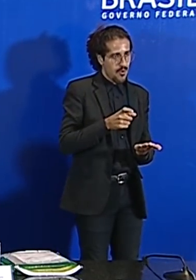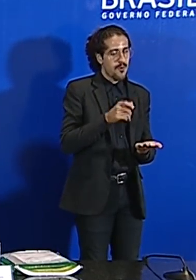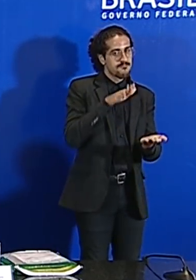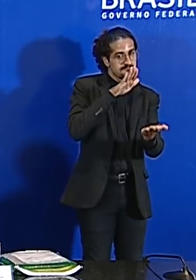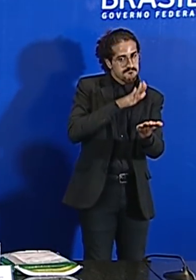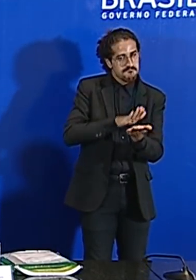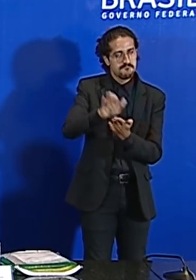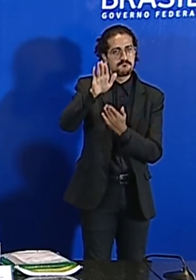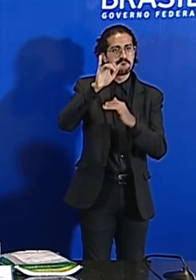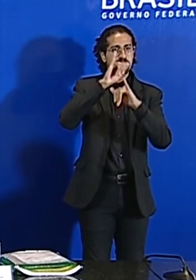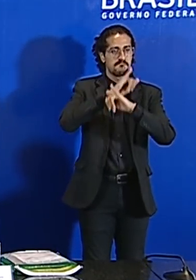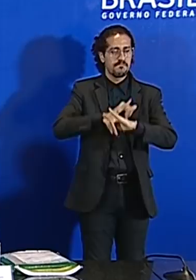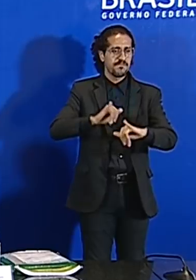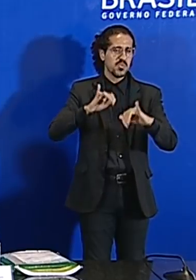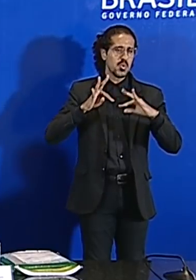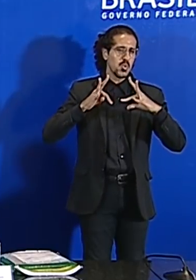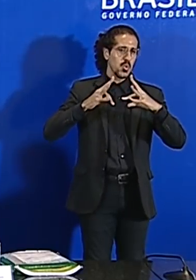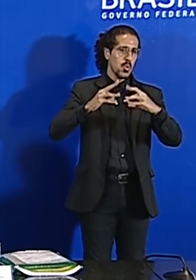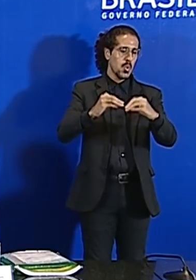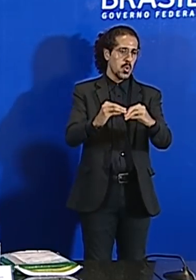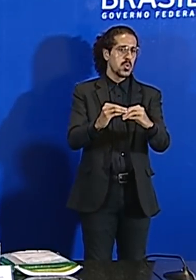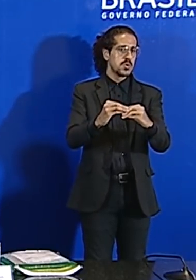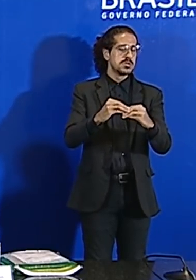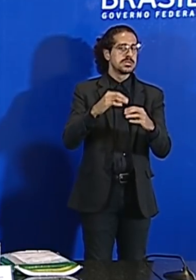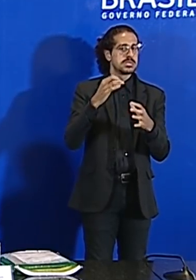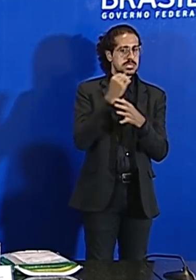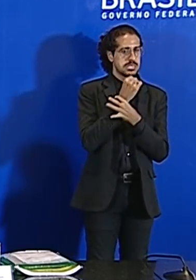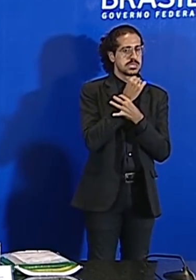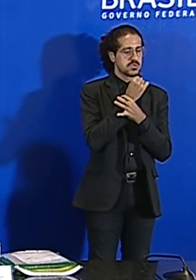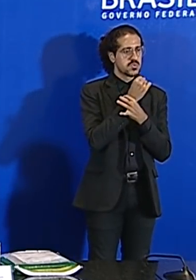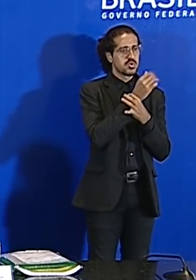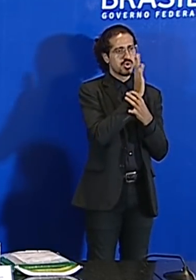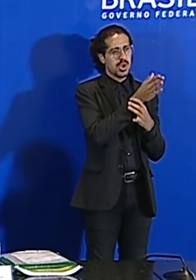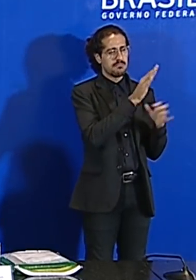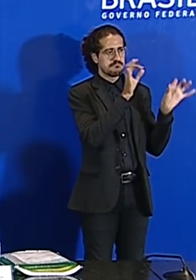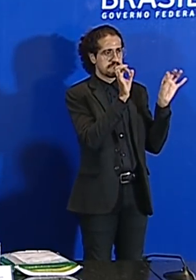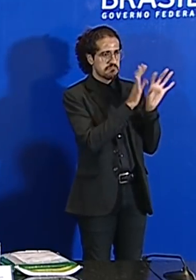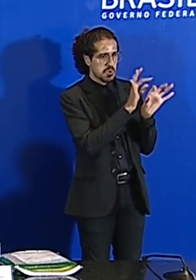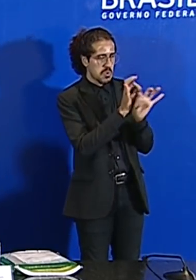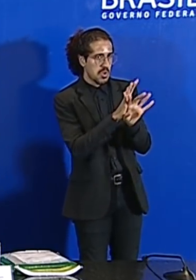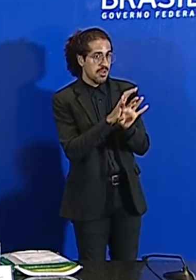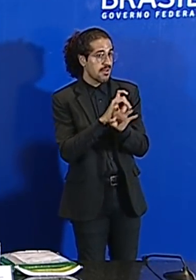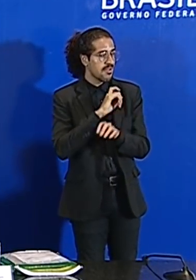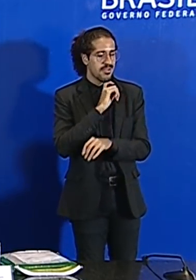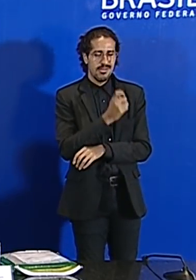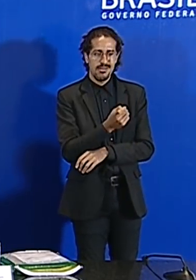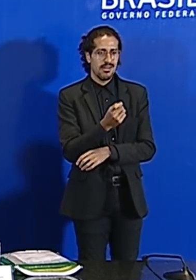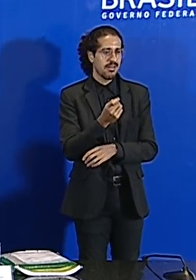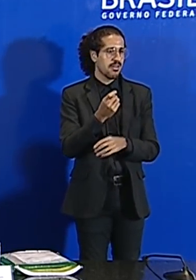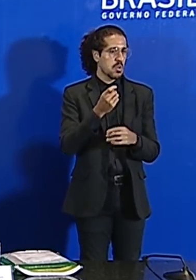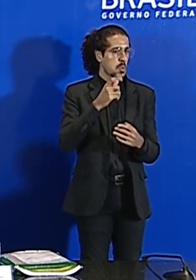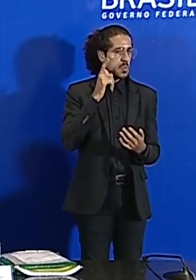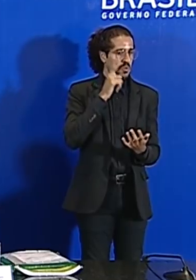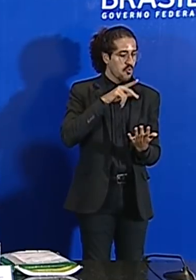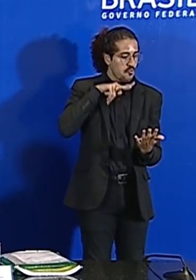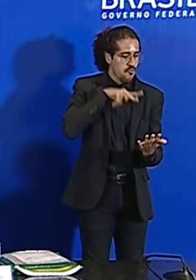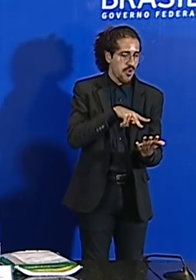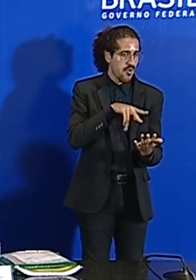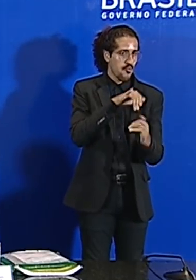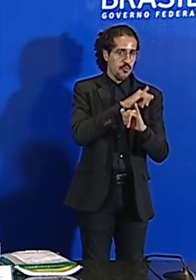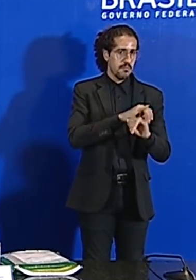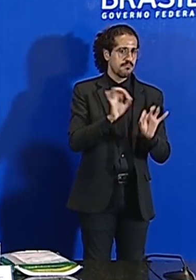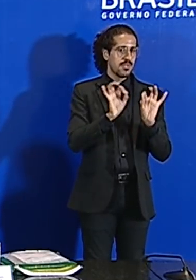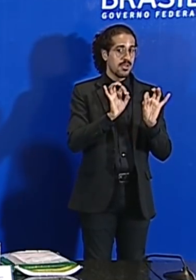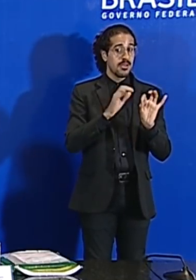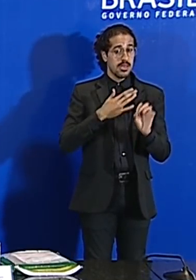mandou. Tá? Toda a segurança interna já havia sido feita, então ninguém teve acesso a informação, e